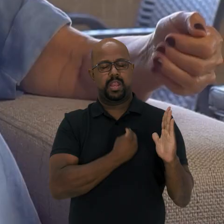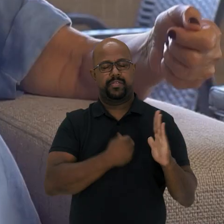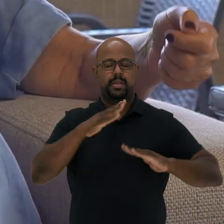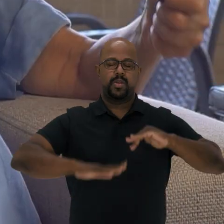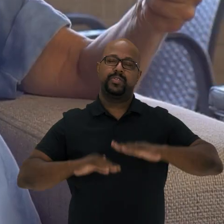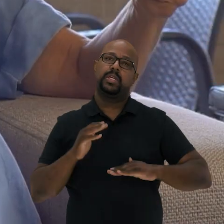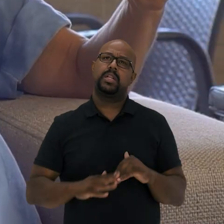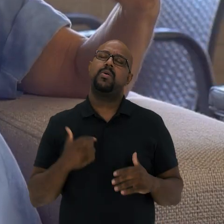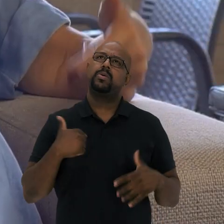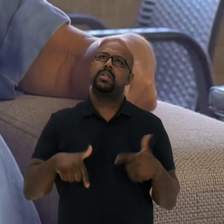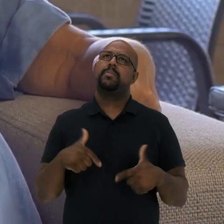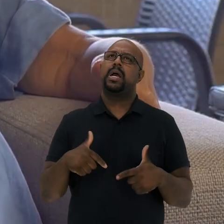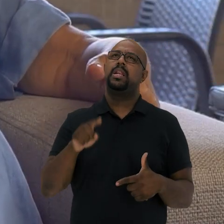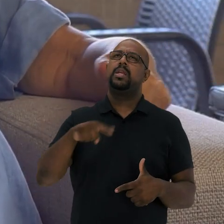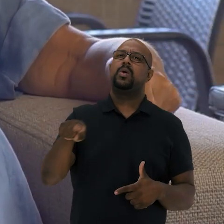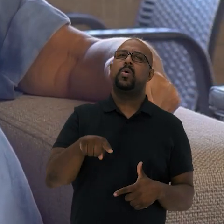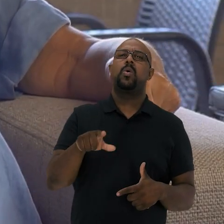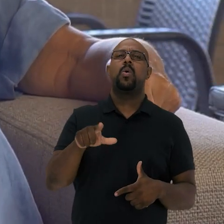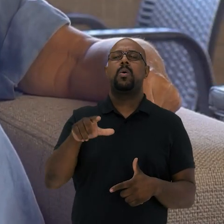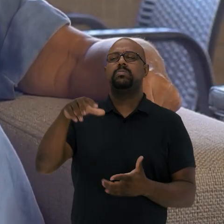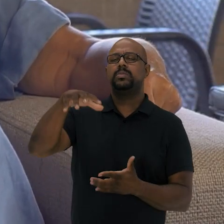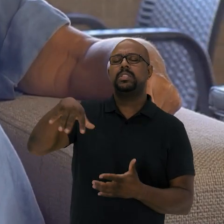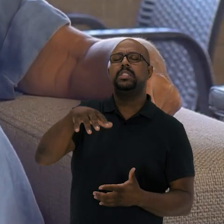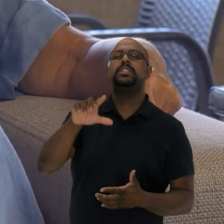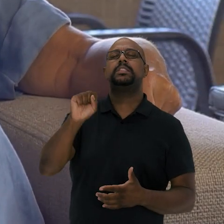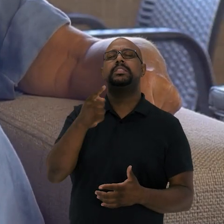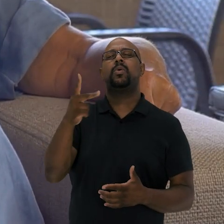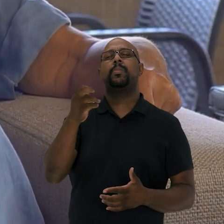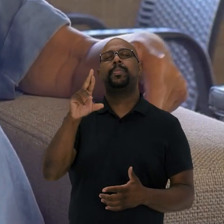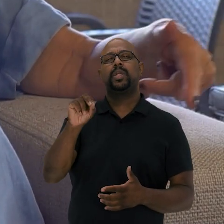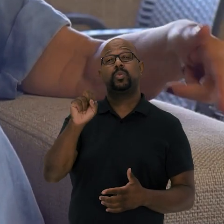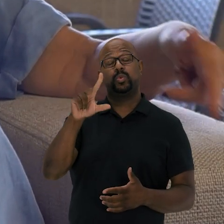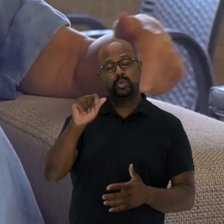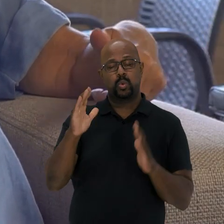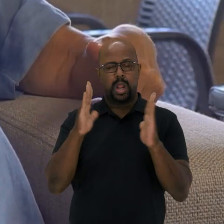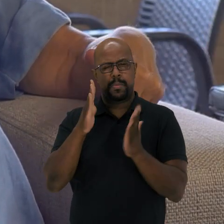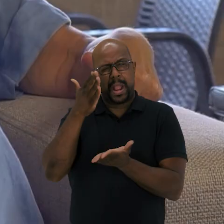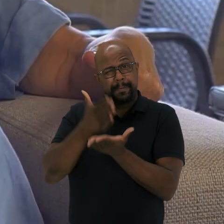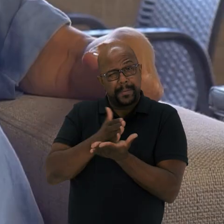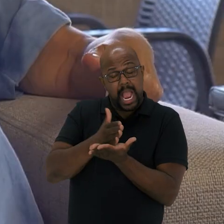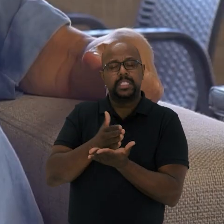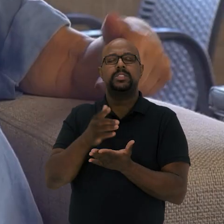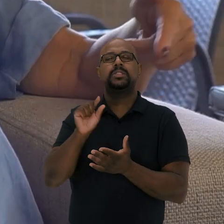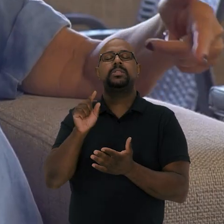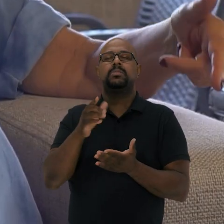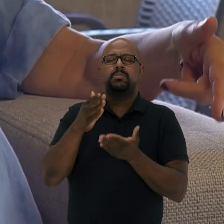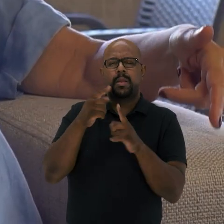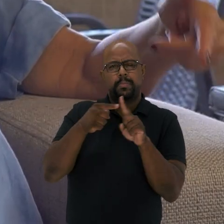vida profissional, eu trabalhei com os lenhos de São Pedro do Sul. Eu digo durante uma parte, porque